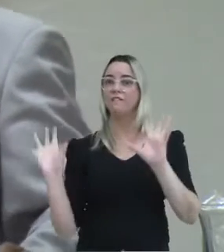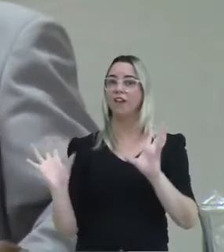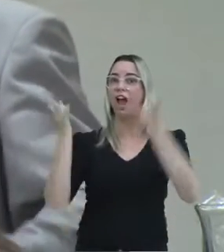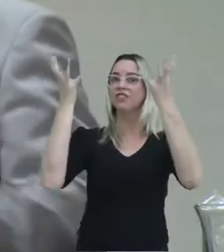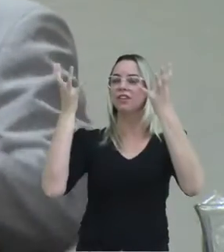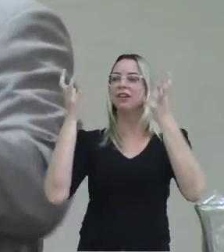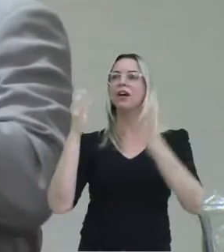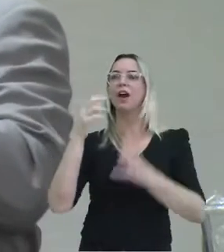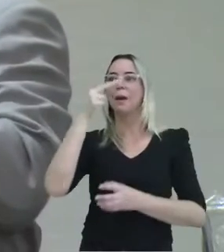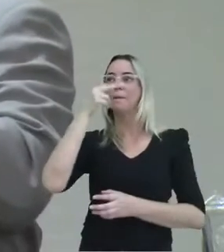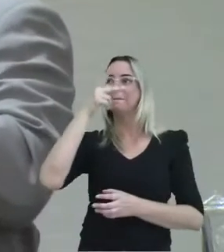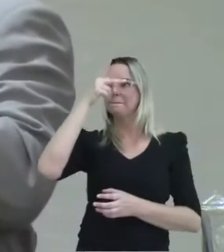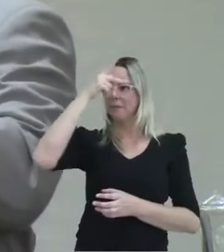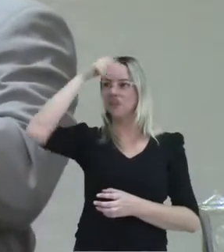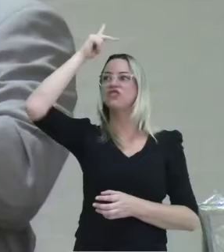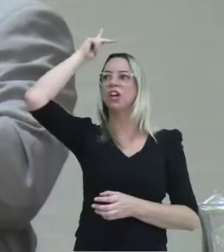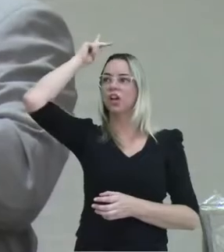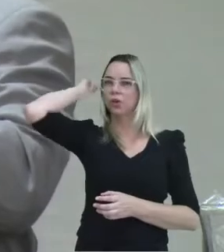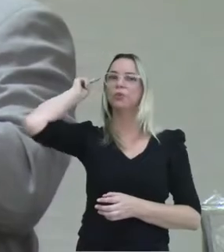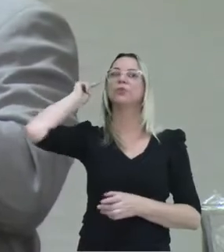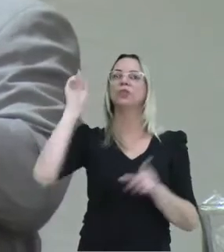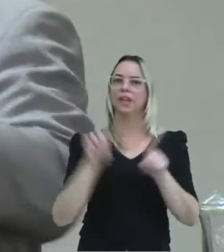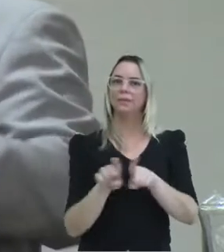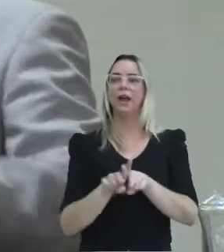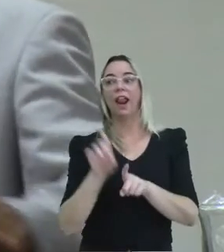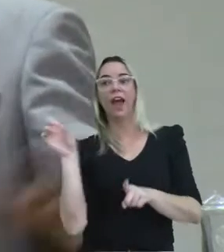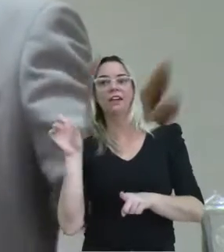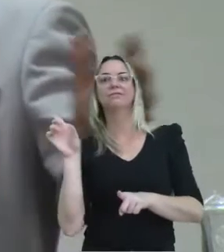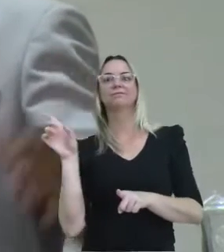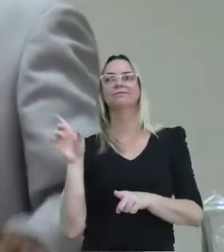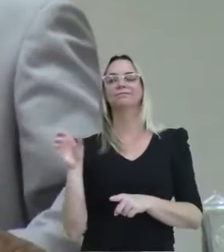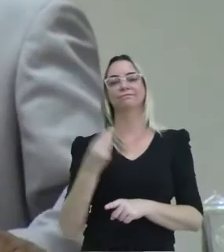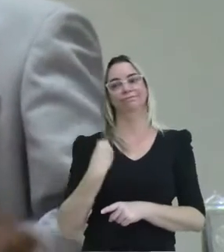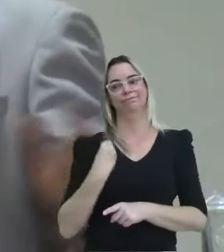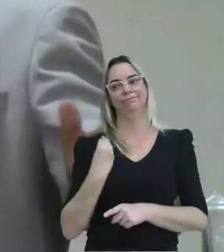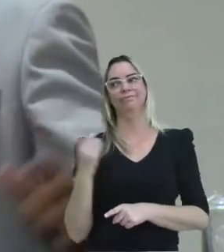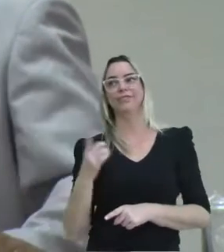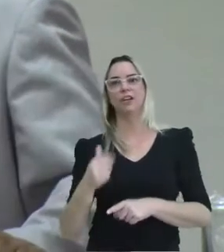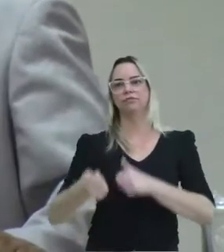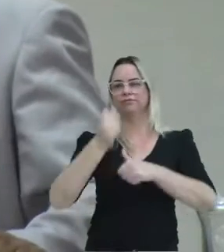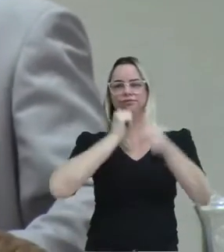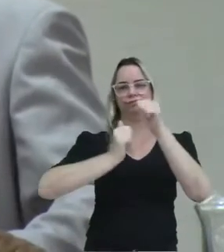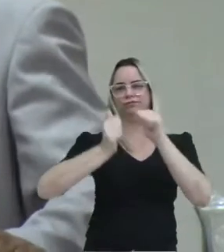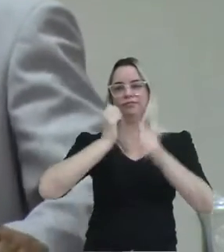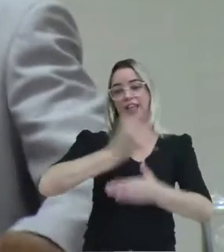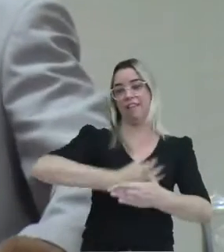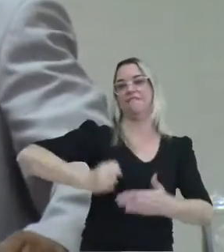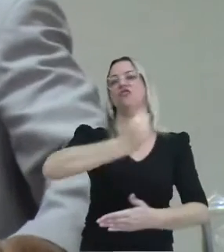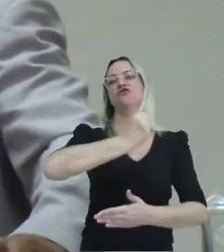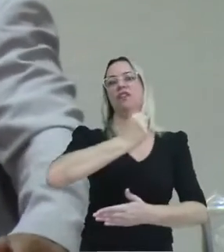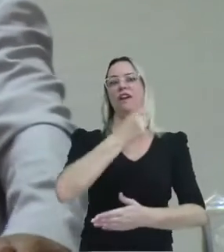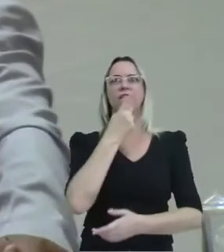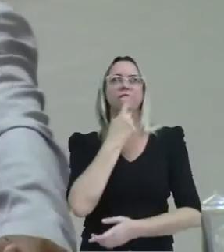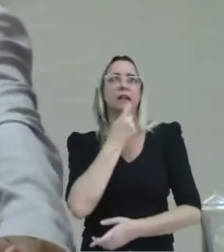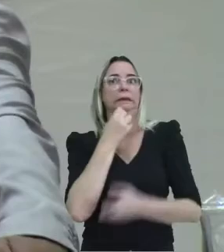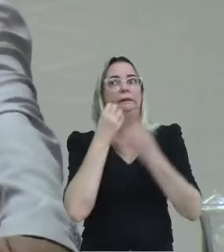amigo Pachequinho, também que estava lá, tomou 2 copos de cerveja, já ficou meio